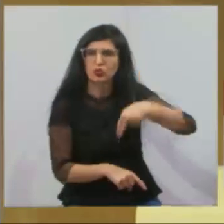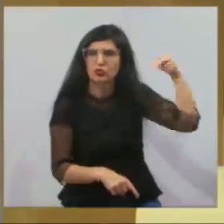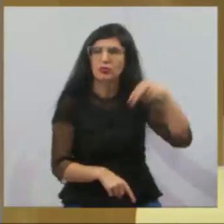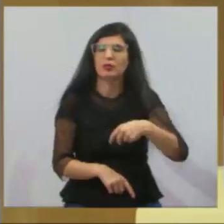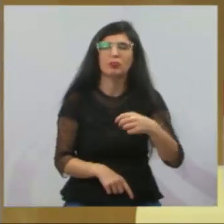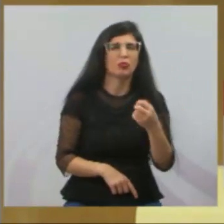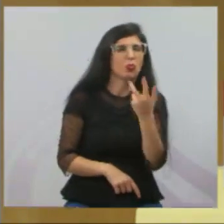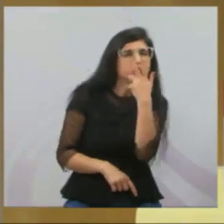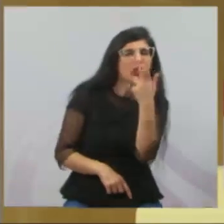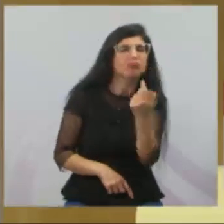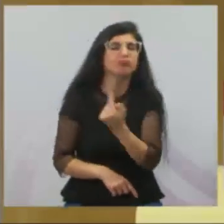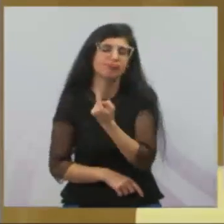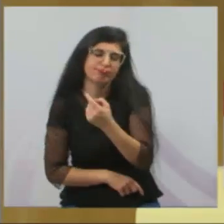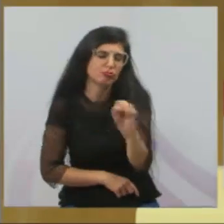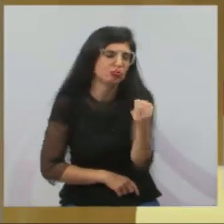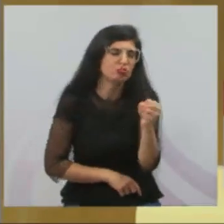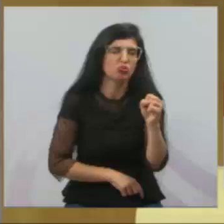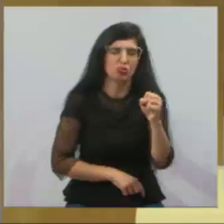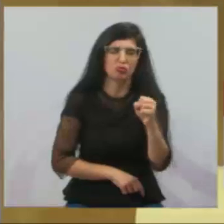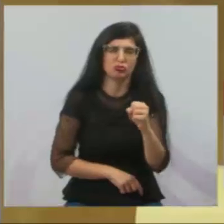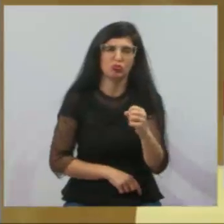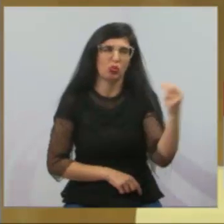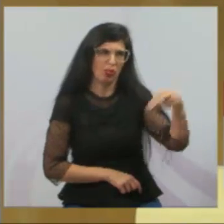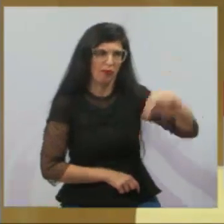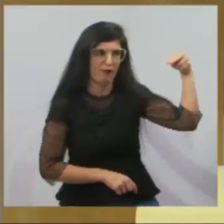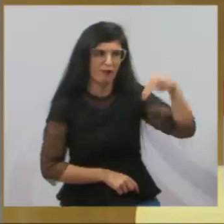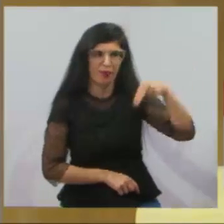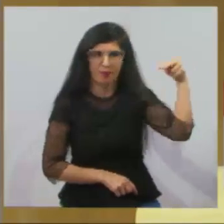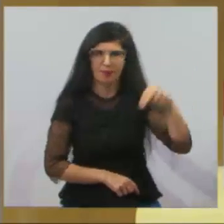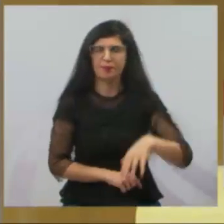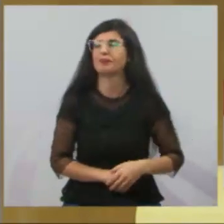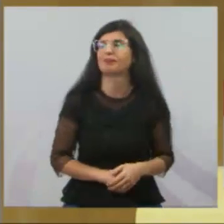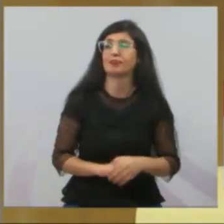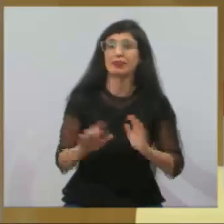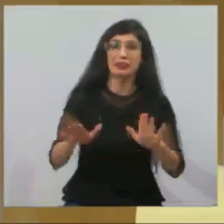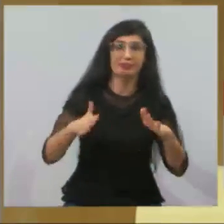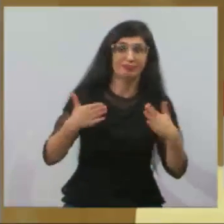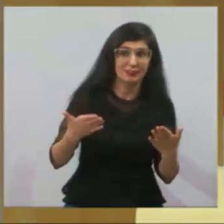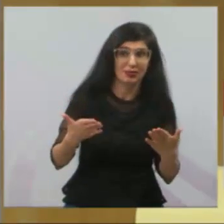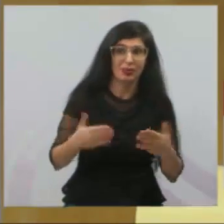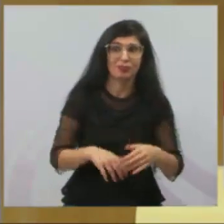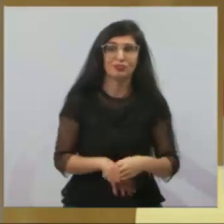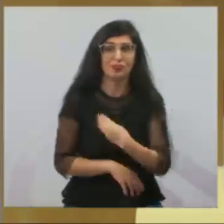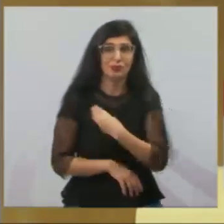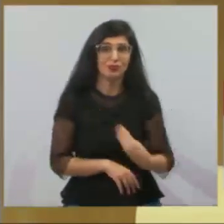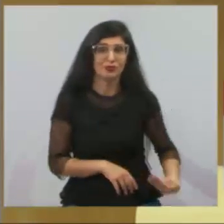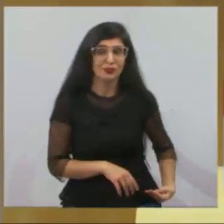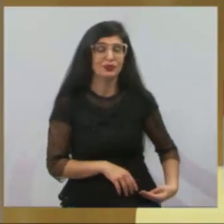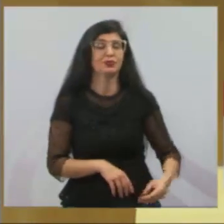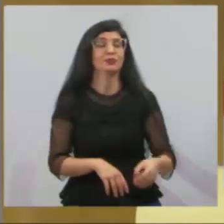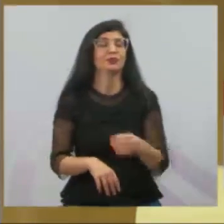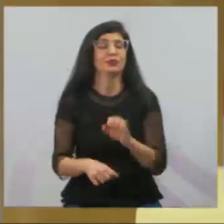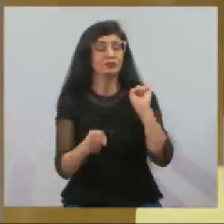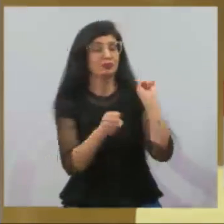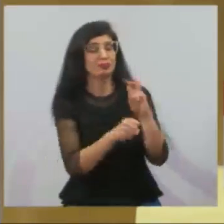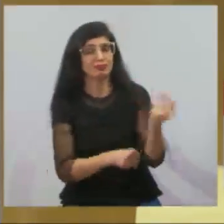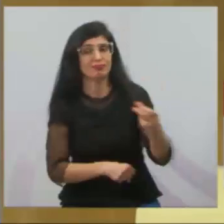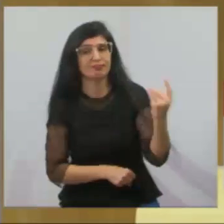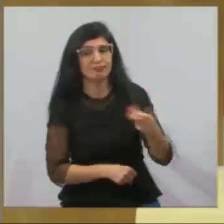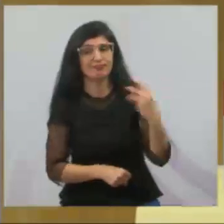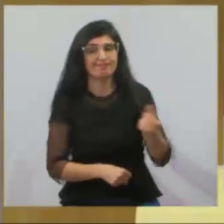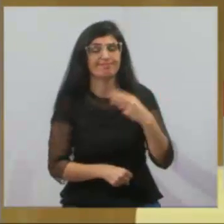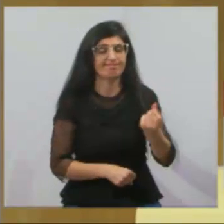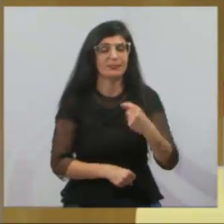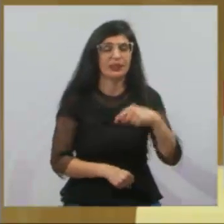novembro. Olha para vocês verem o quanto esse governo do município esperou. Desde 18 de